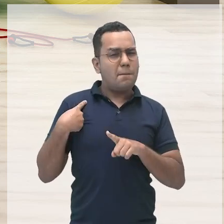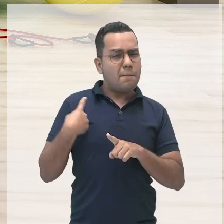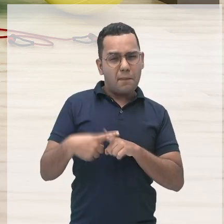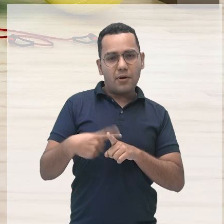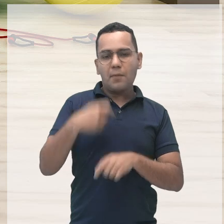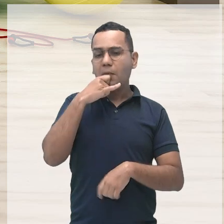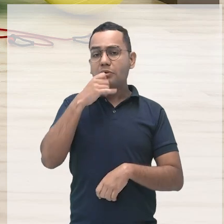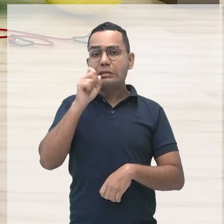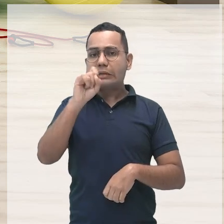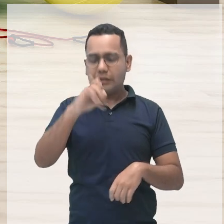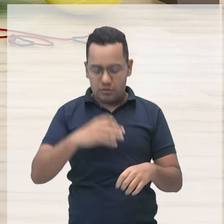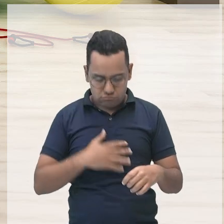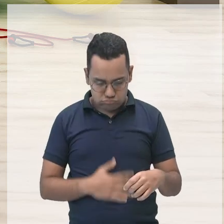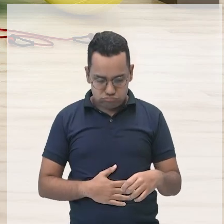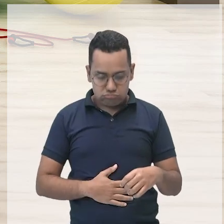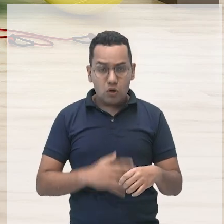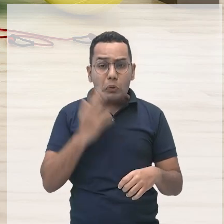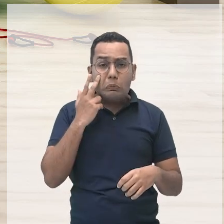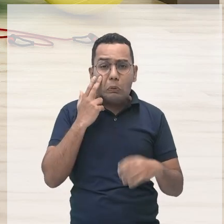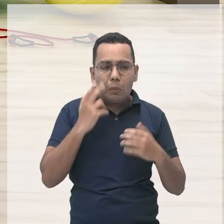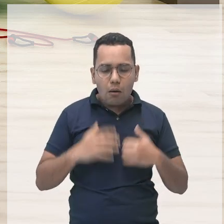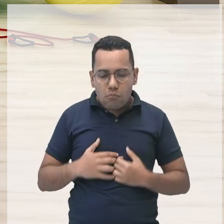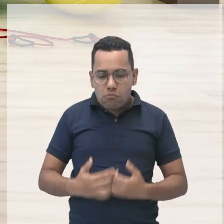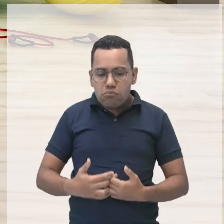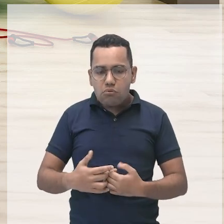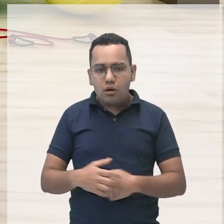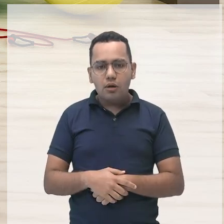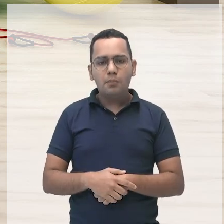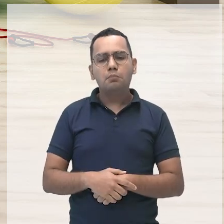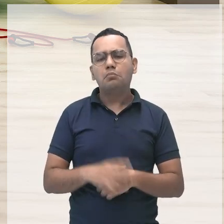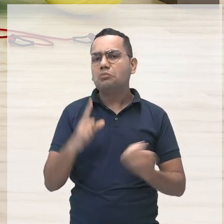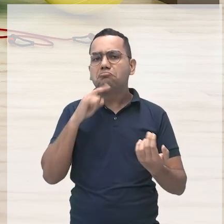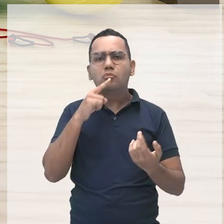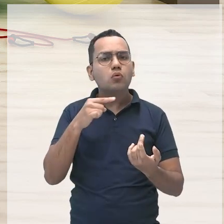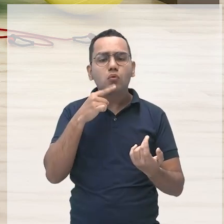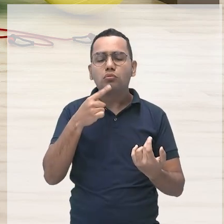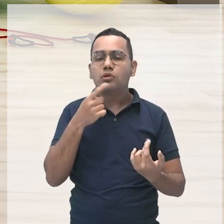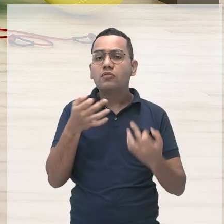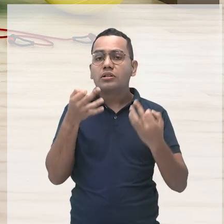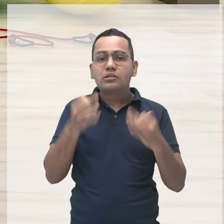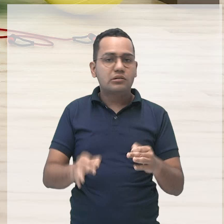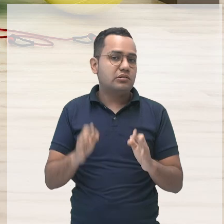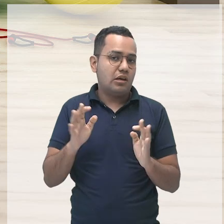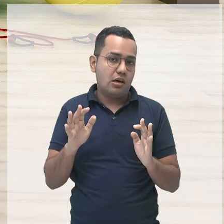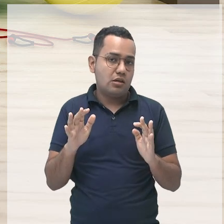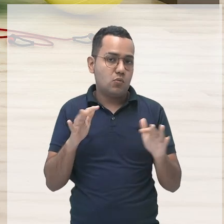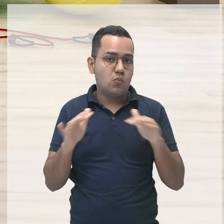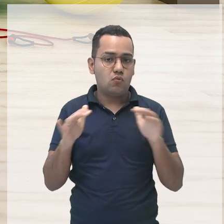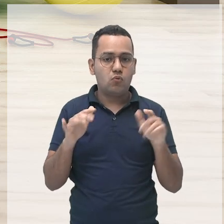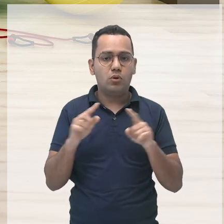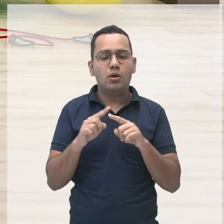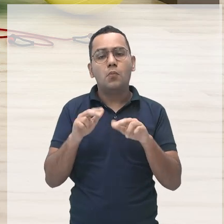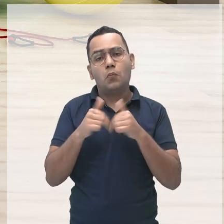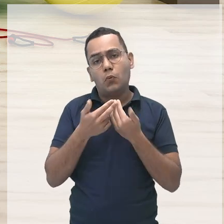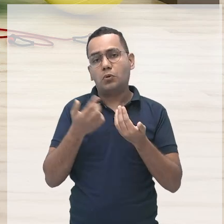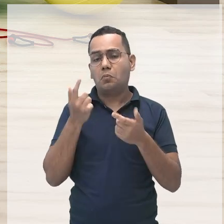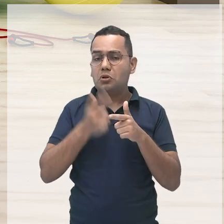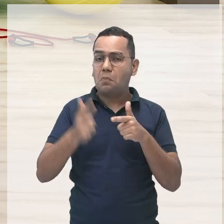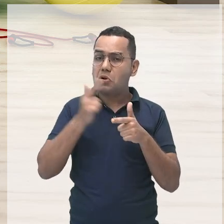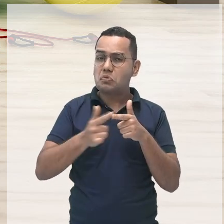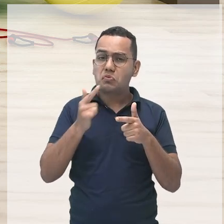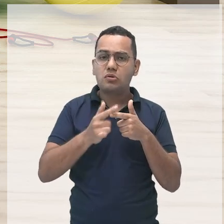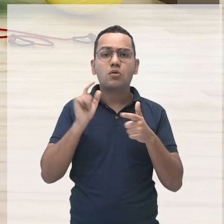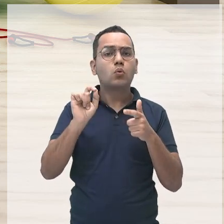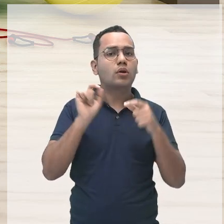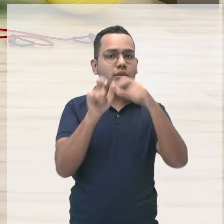eu relaxo esse abdômen, eu não consigo fazer o exercício corretamente e é capaz também de eu lesionar a minha coluna.